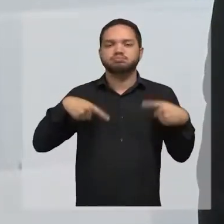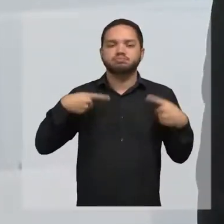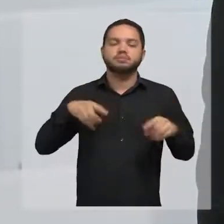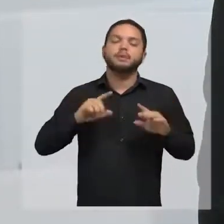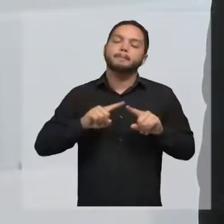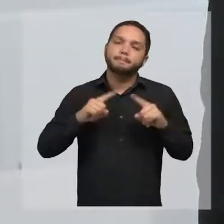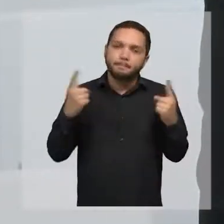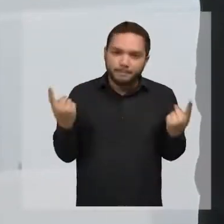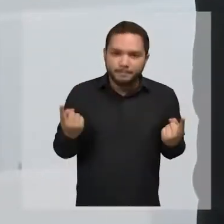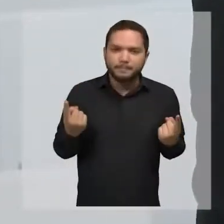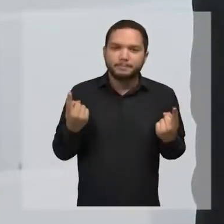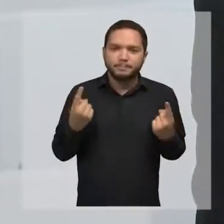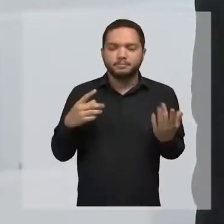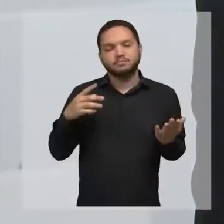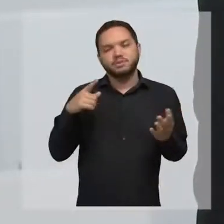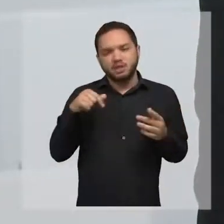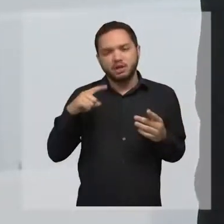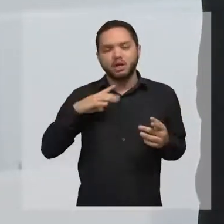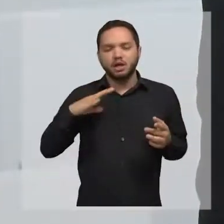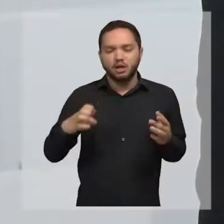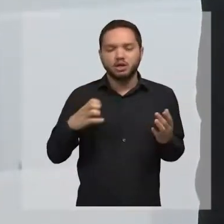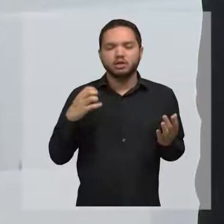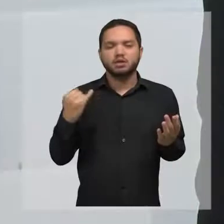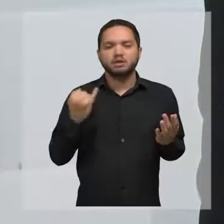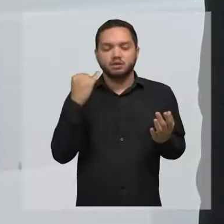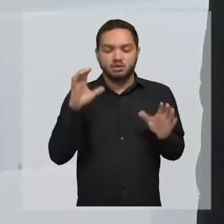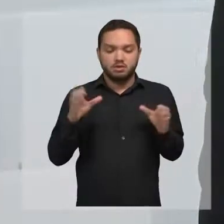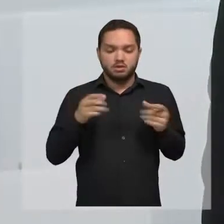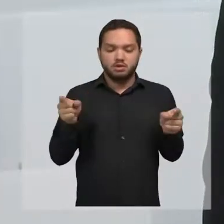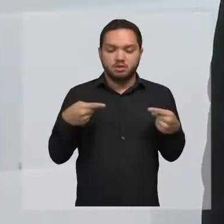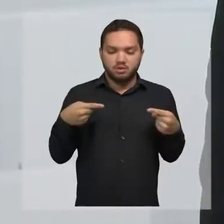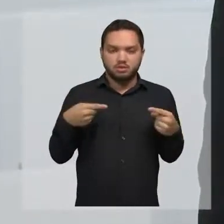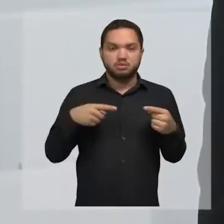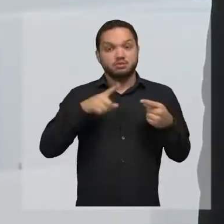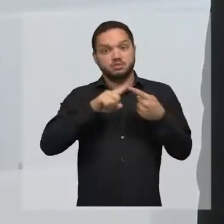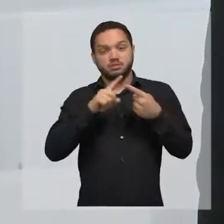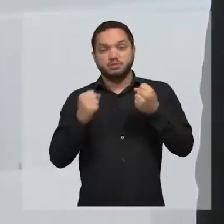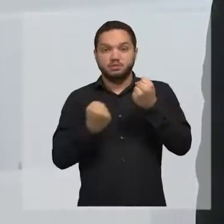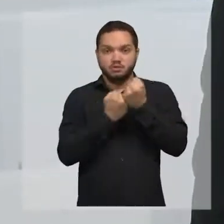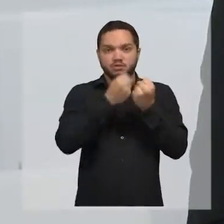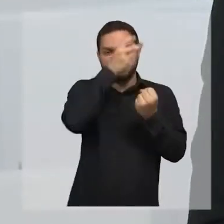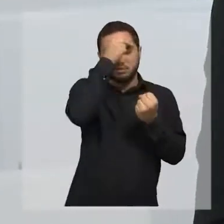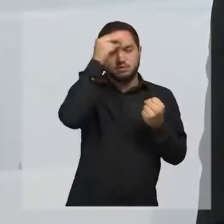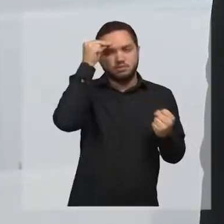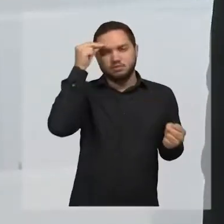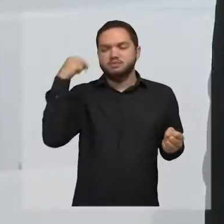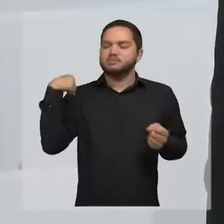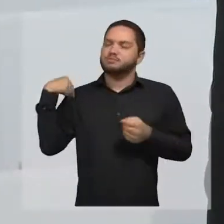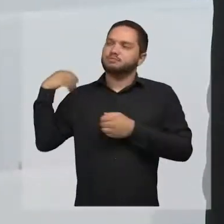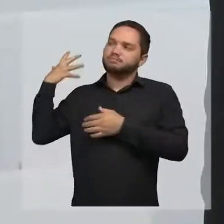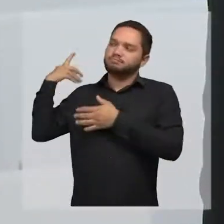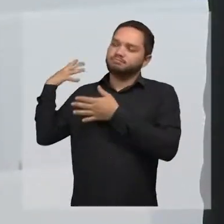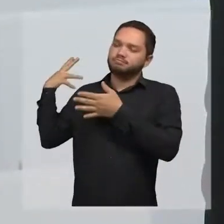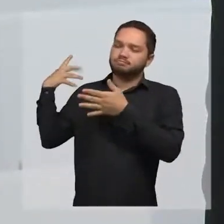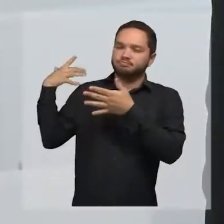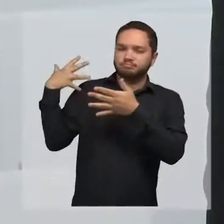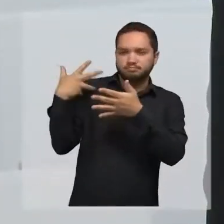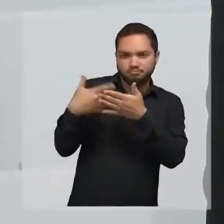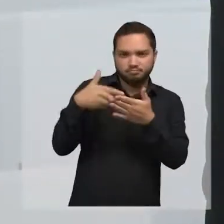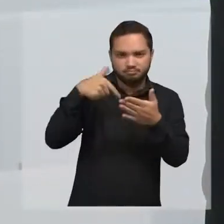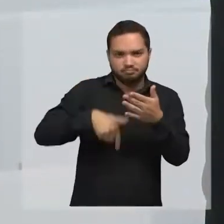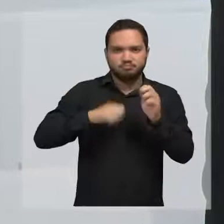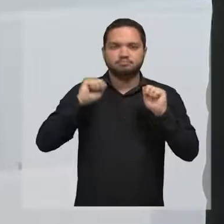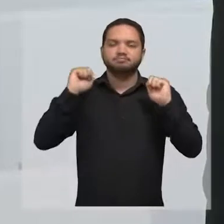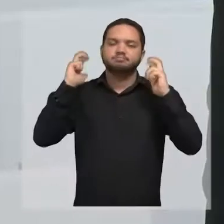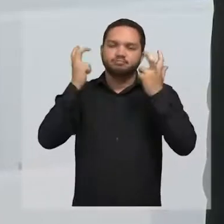quanto acirrados, mas éticos e importantes entre oposição e situação ao longo, né, da